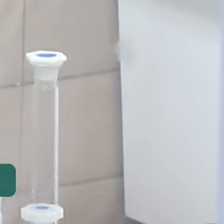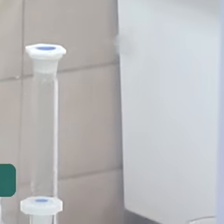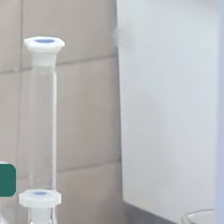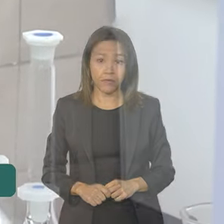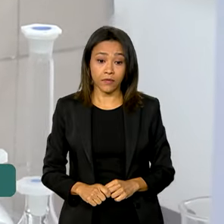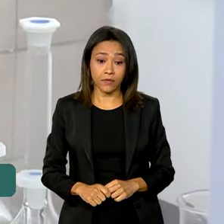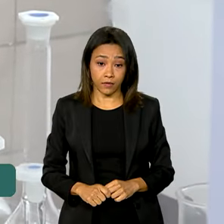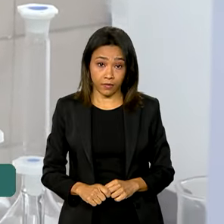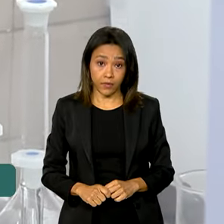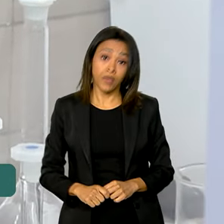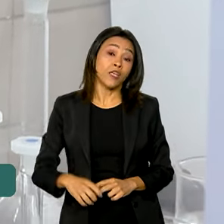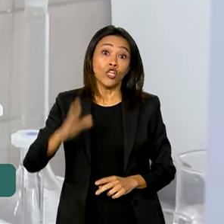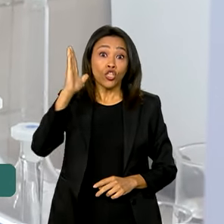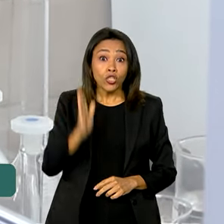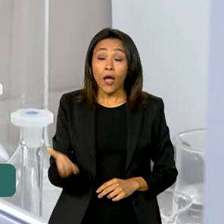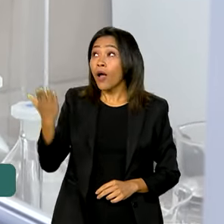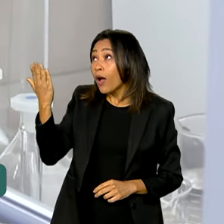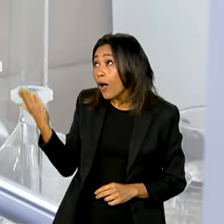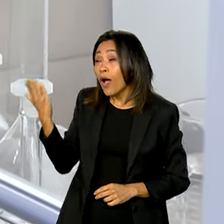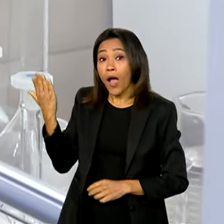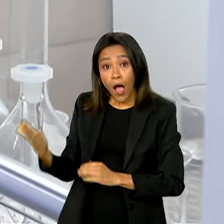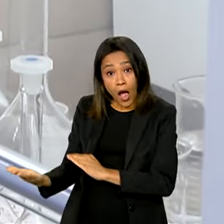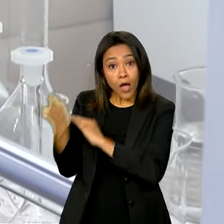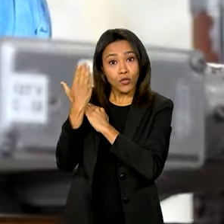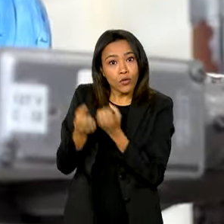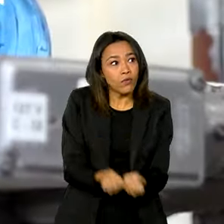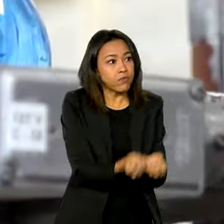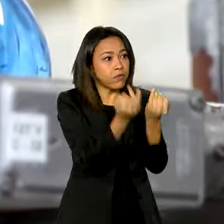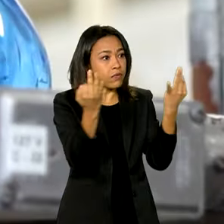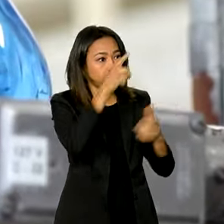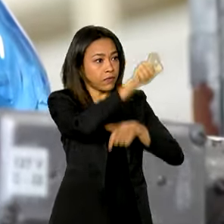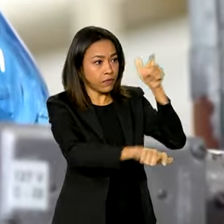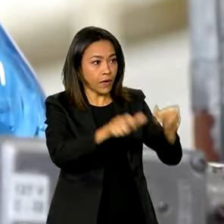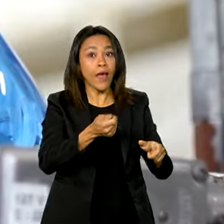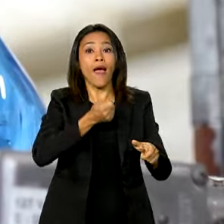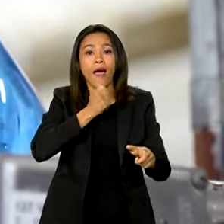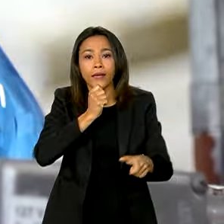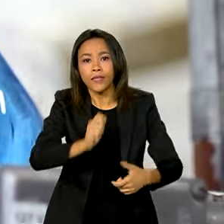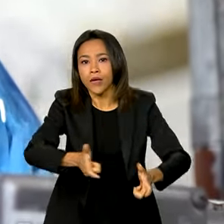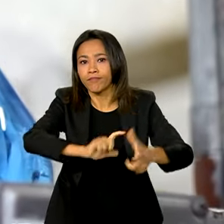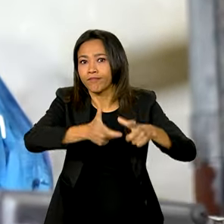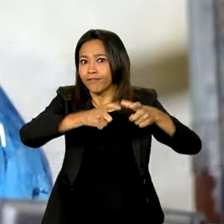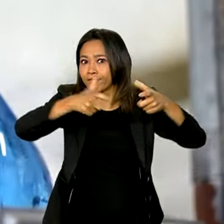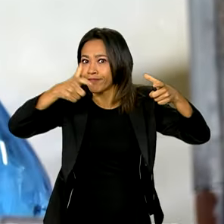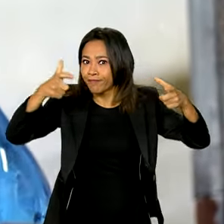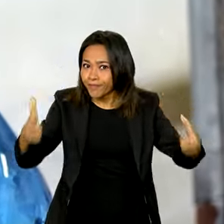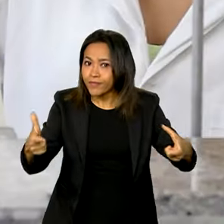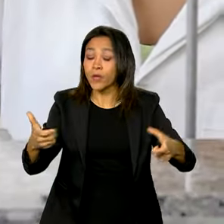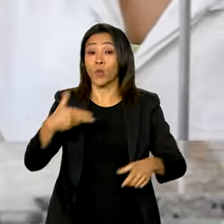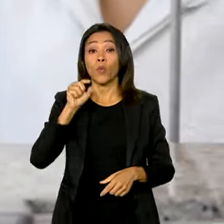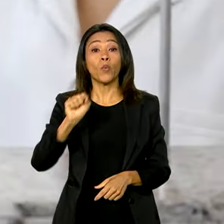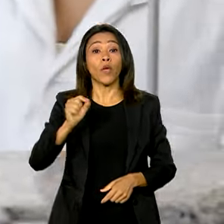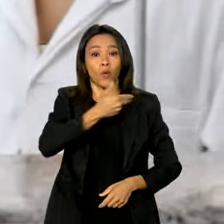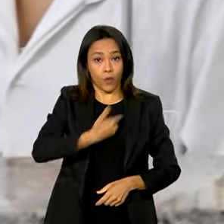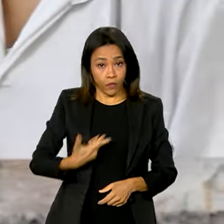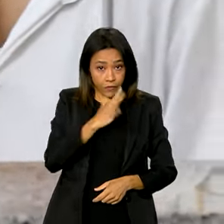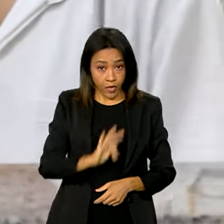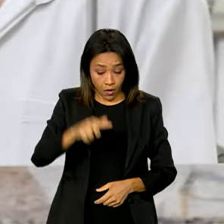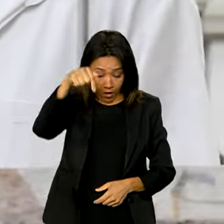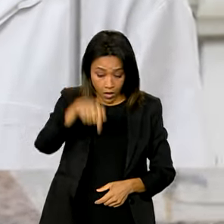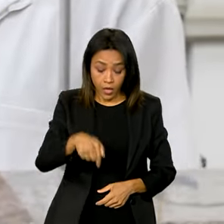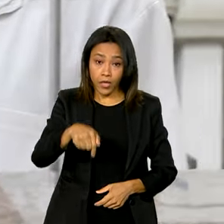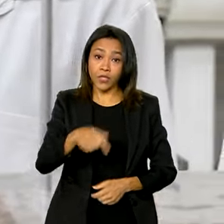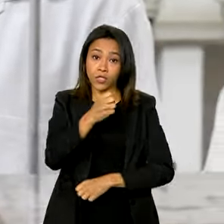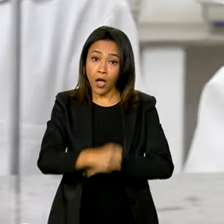E o que já ajudou tanta gente a ter uma profissão está crescendo ainda mais. É que o governo federal anunciou este ano